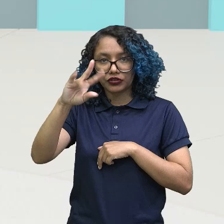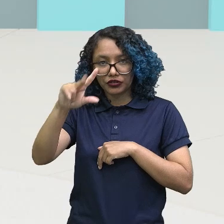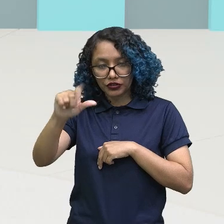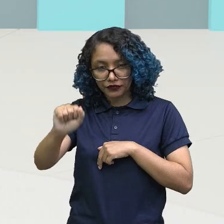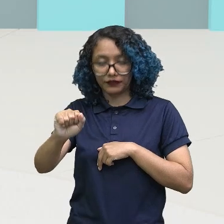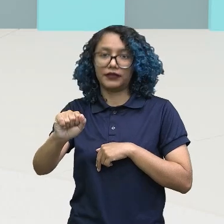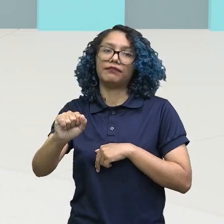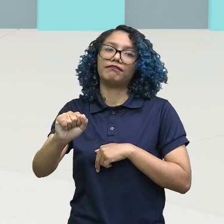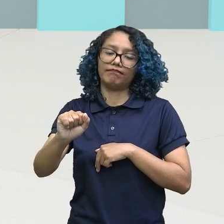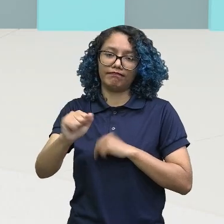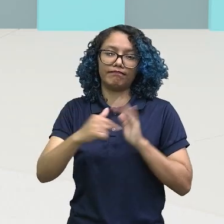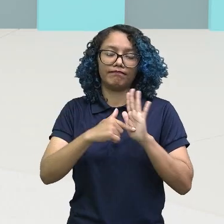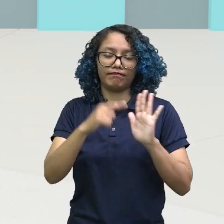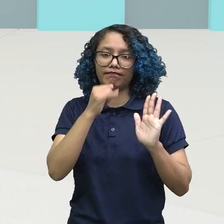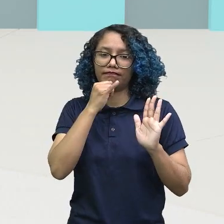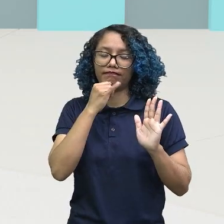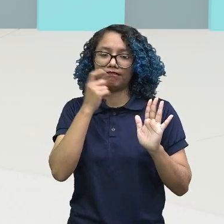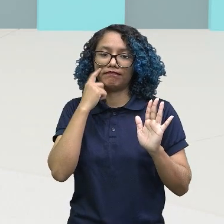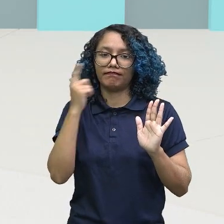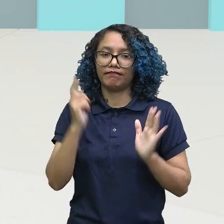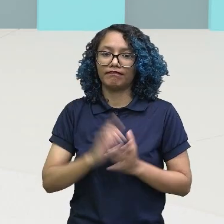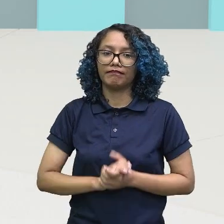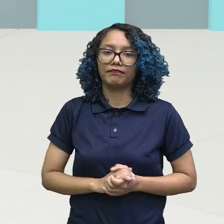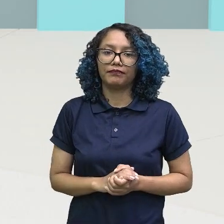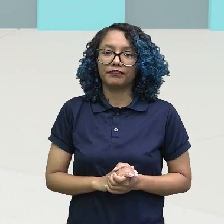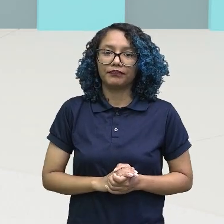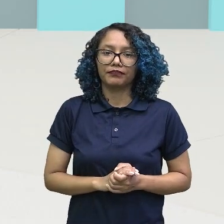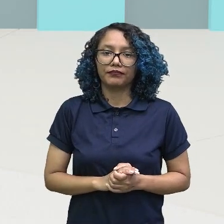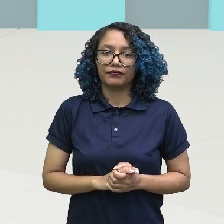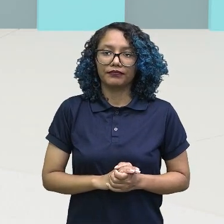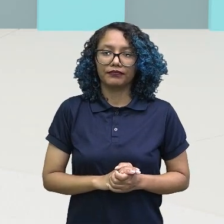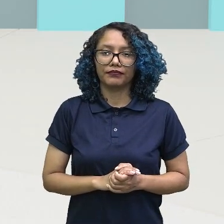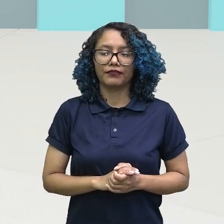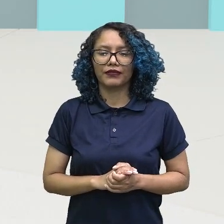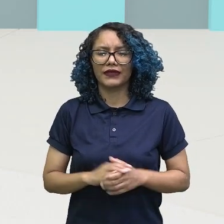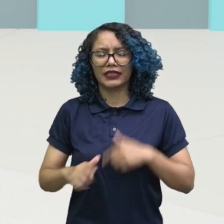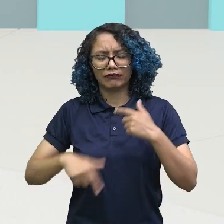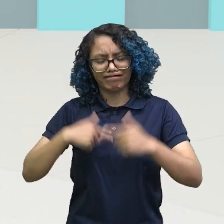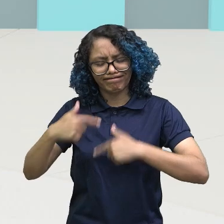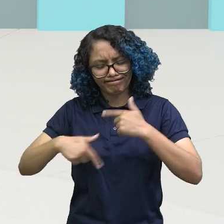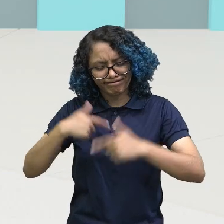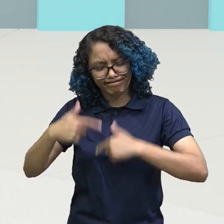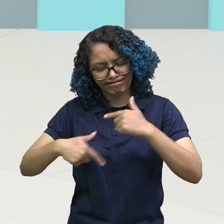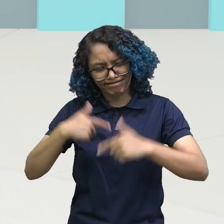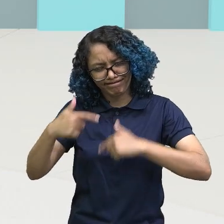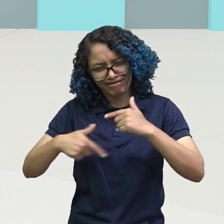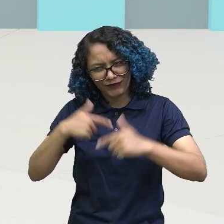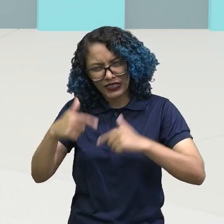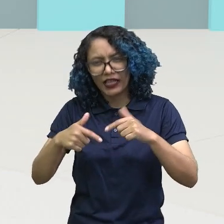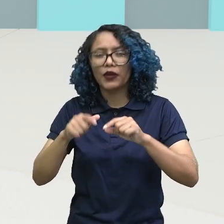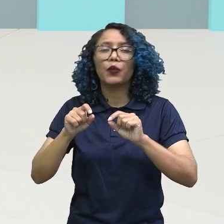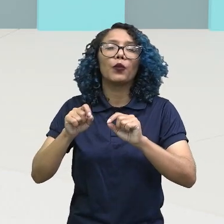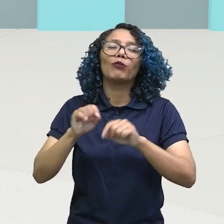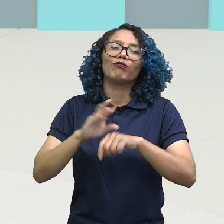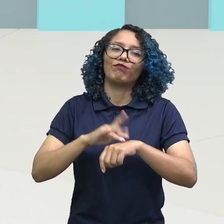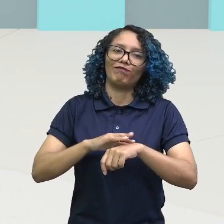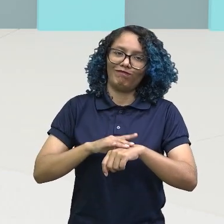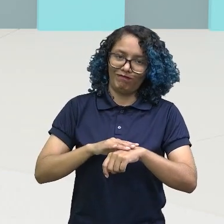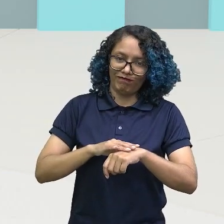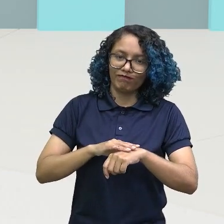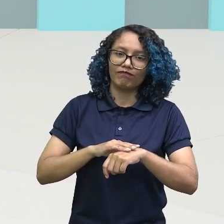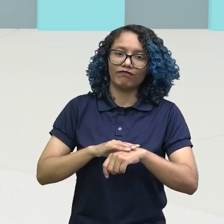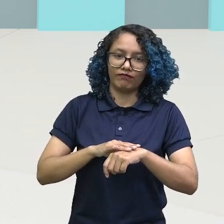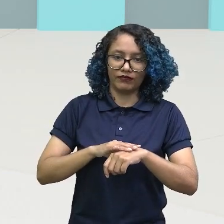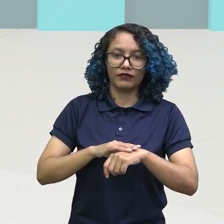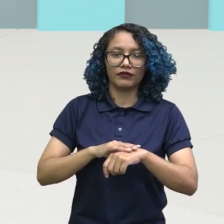uma consequência. Vamos ver o exemplo? Olha, trabalhei tanto que adoeci.